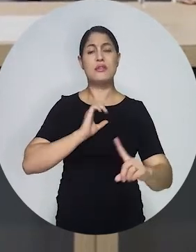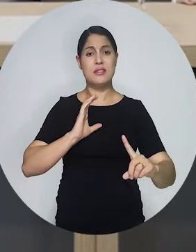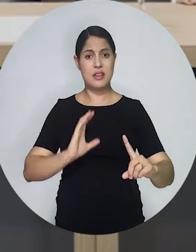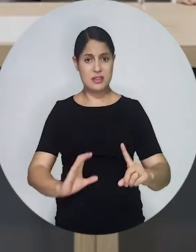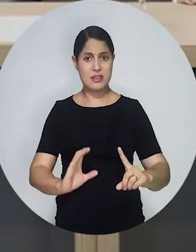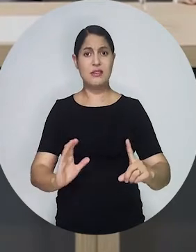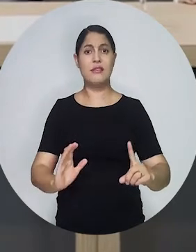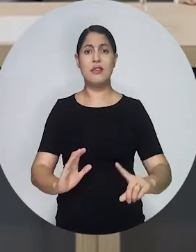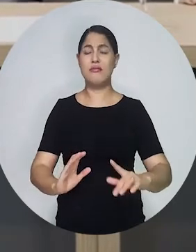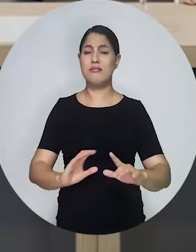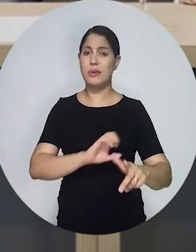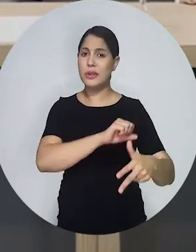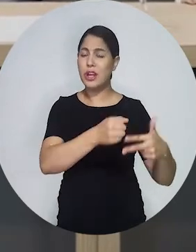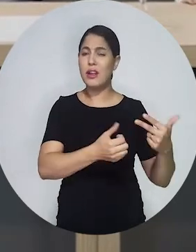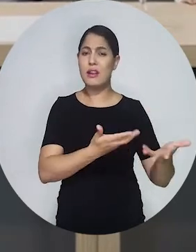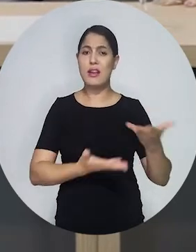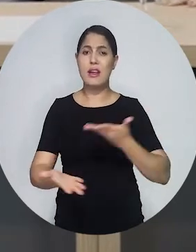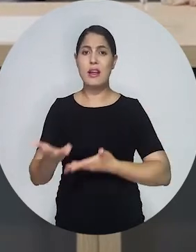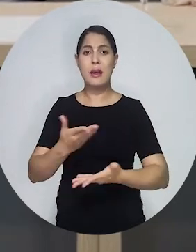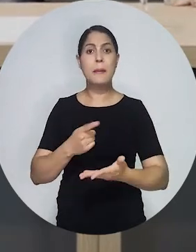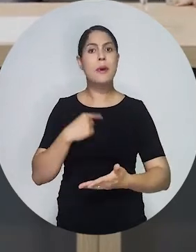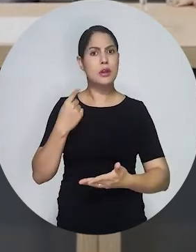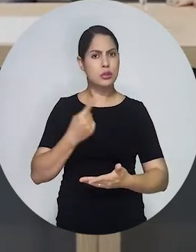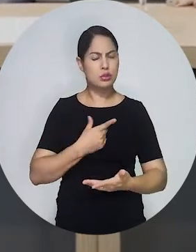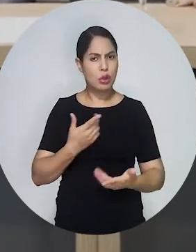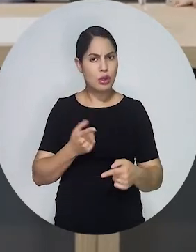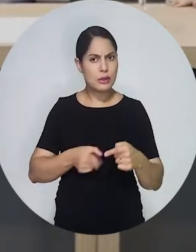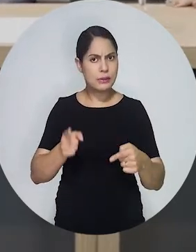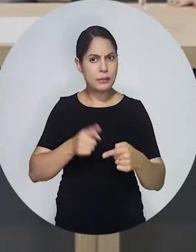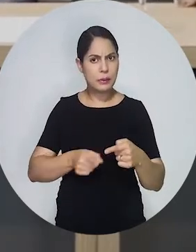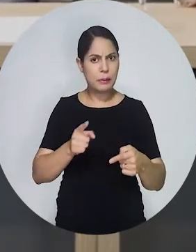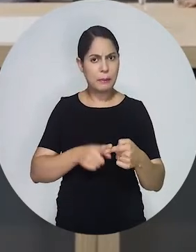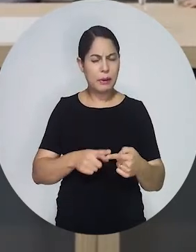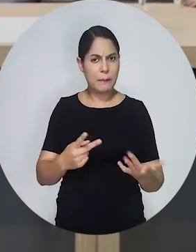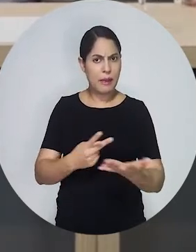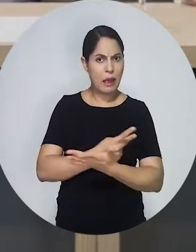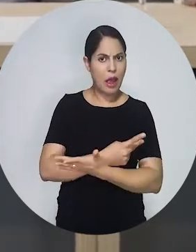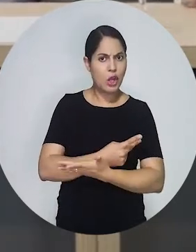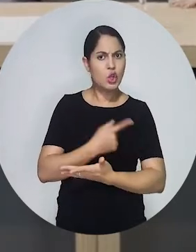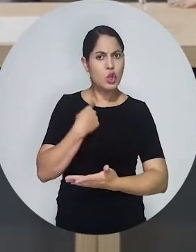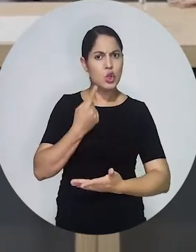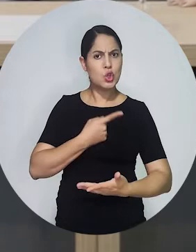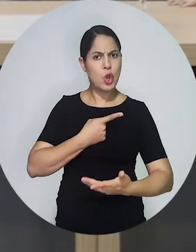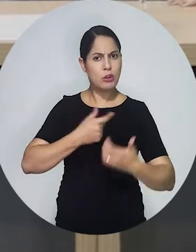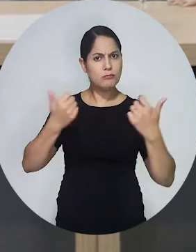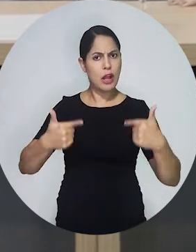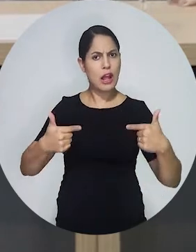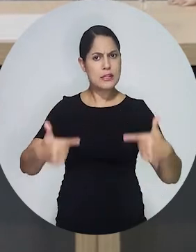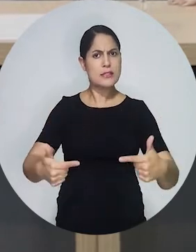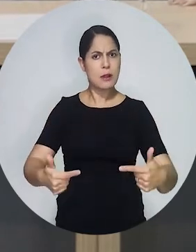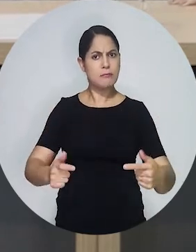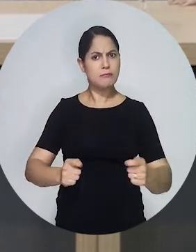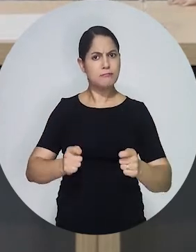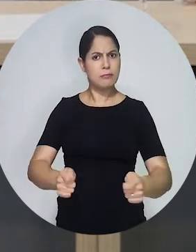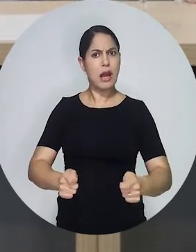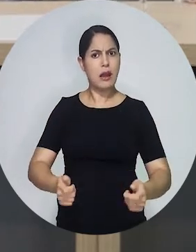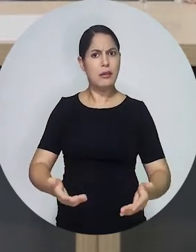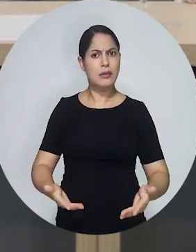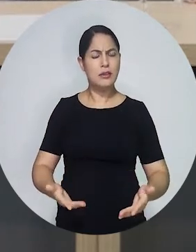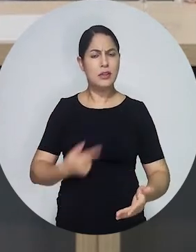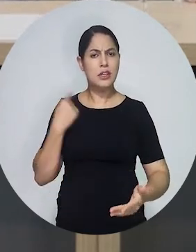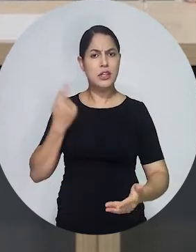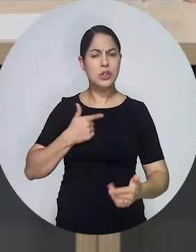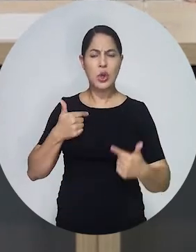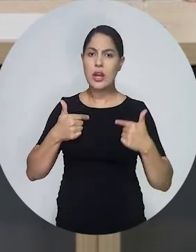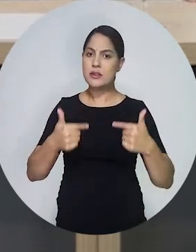todos os poderes da sociedade civil, mas com a independência suficiente para apontar o dedo quando nós acharmos que as coisas estão erradas, quando nós acharmos